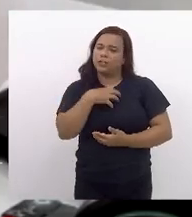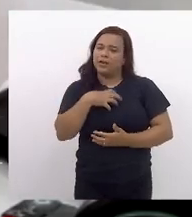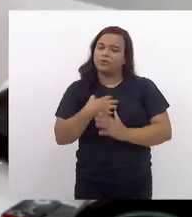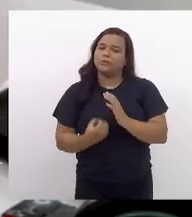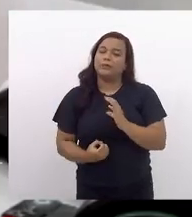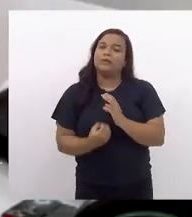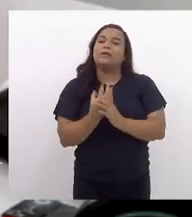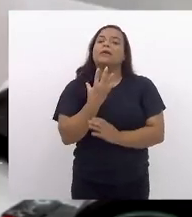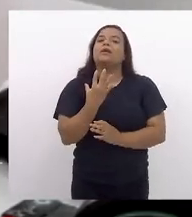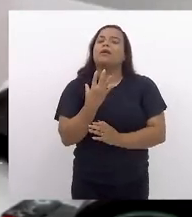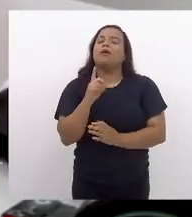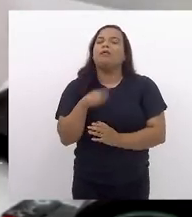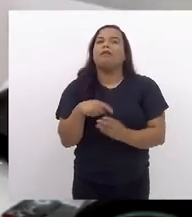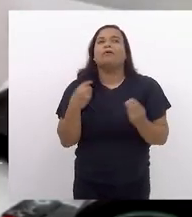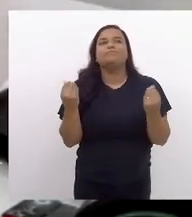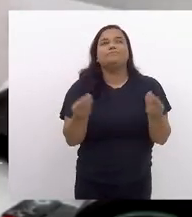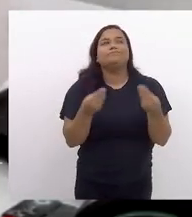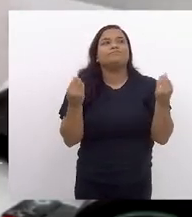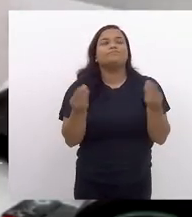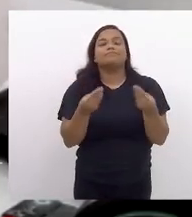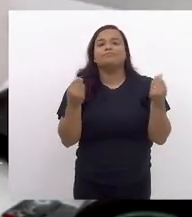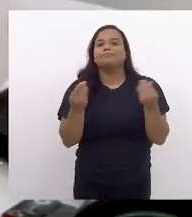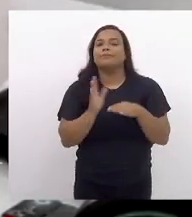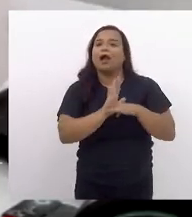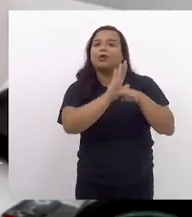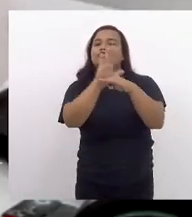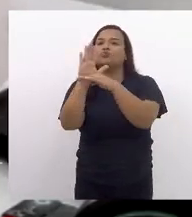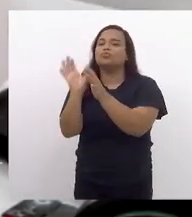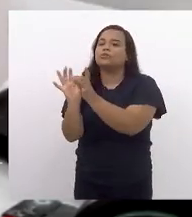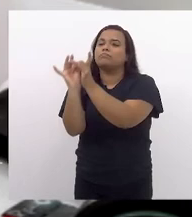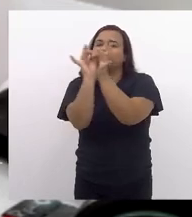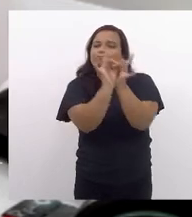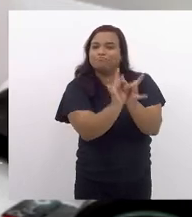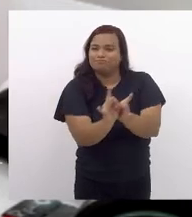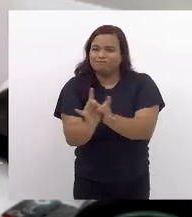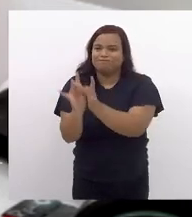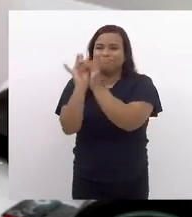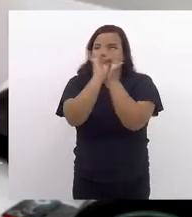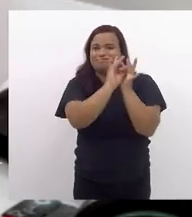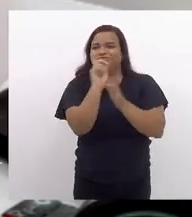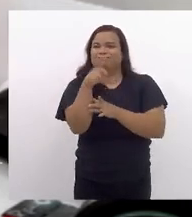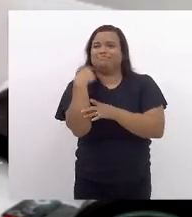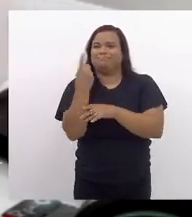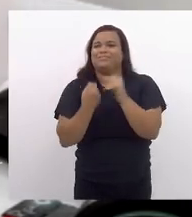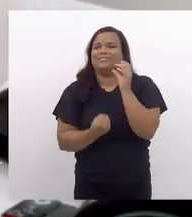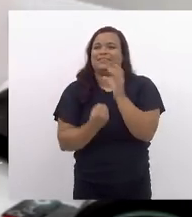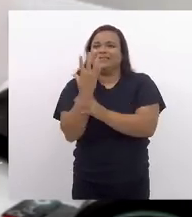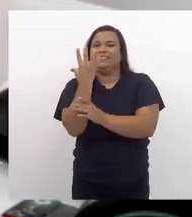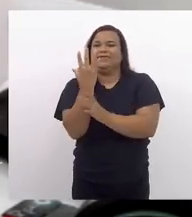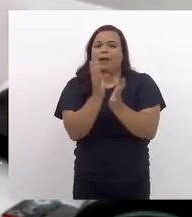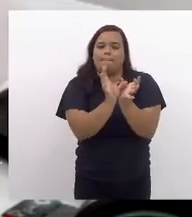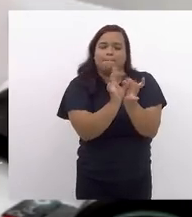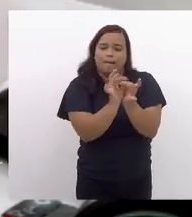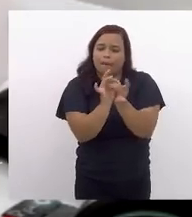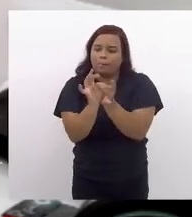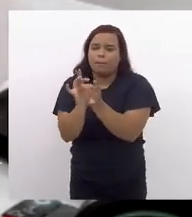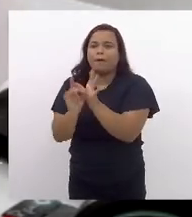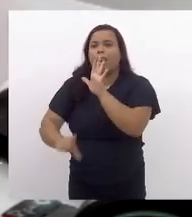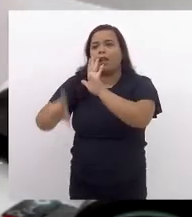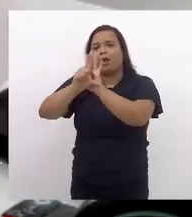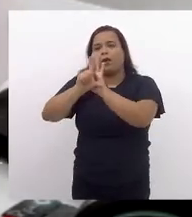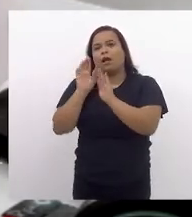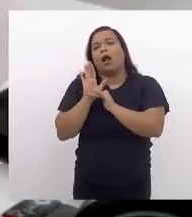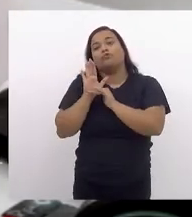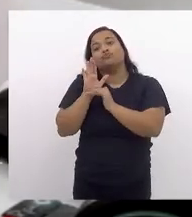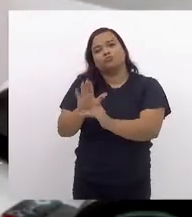criar esse arcabouço. Eu digo que a gente está criando um arcabouço de leis, né, de